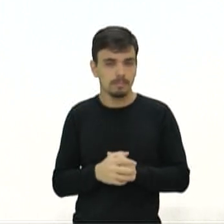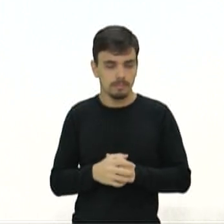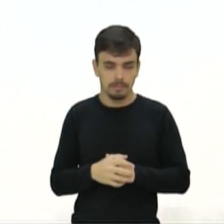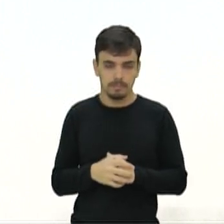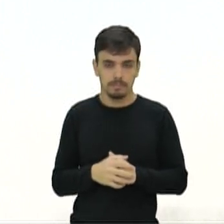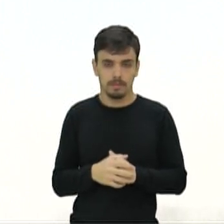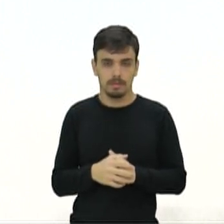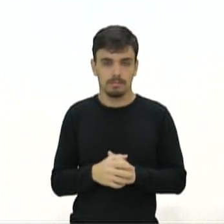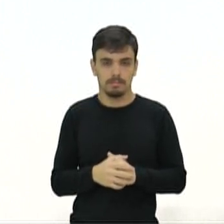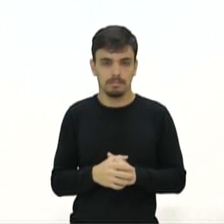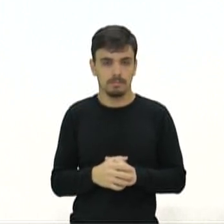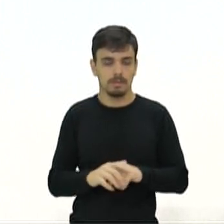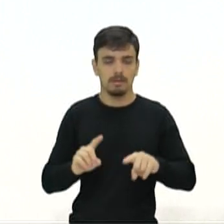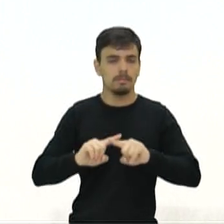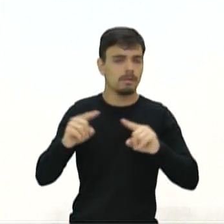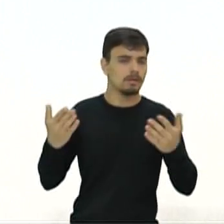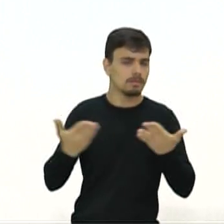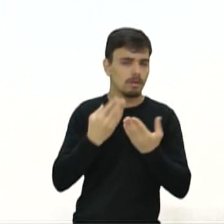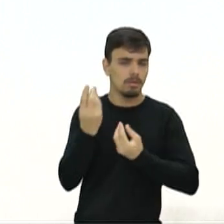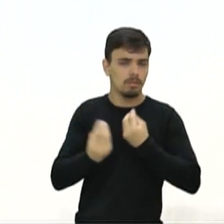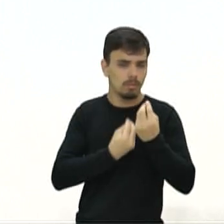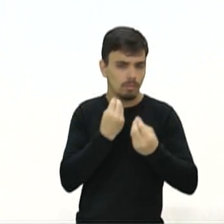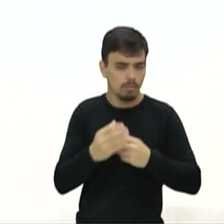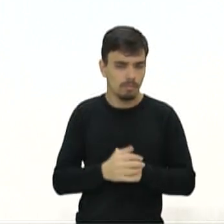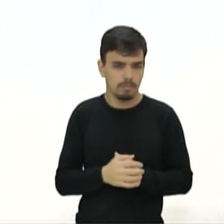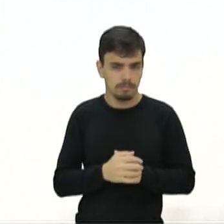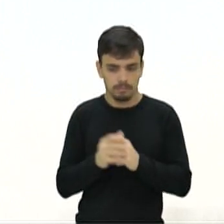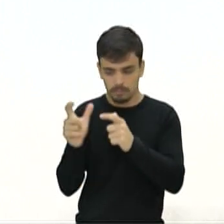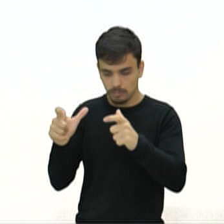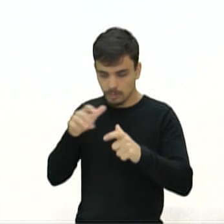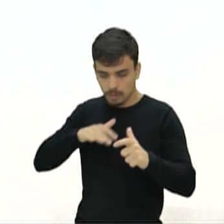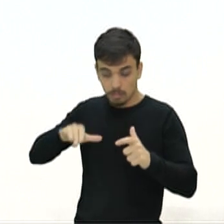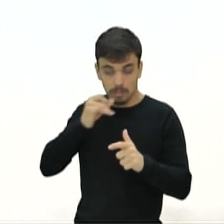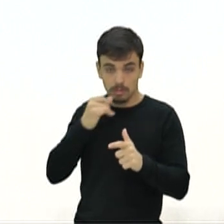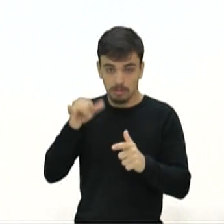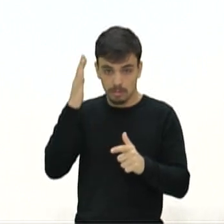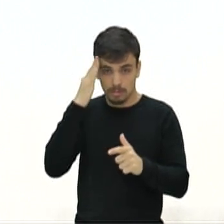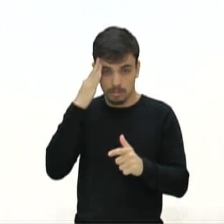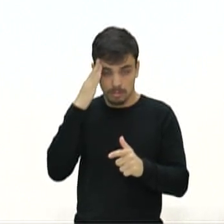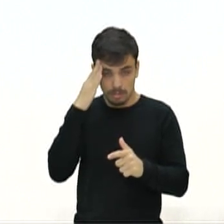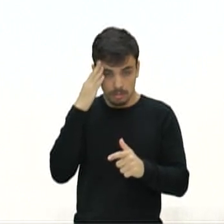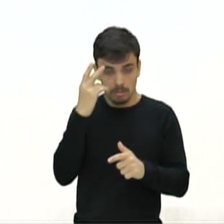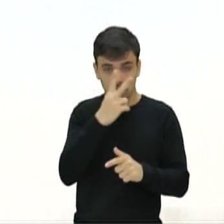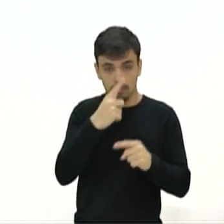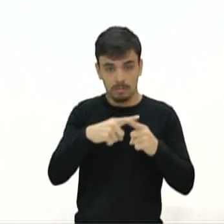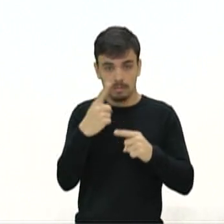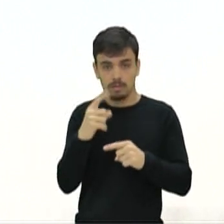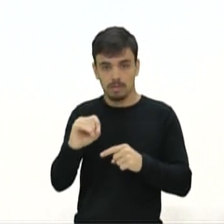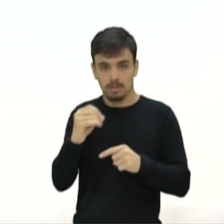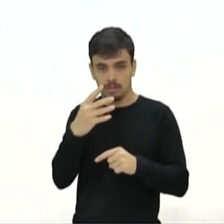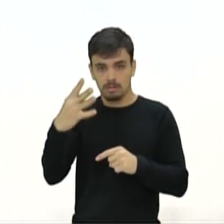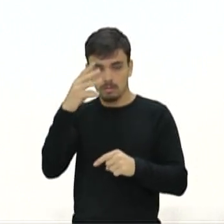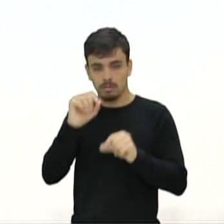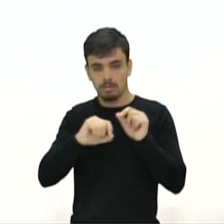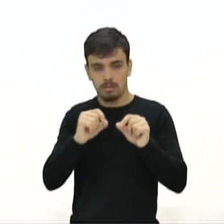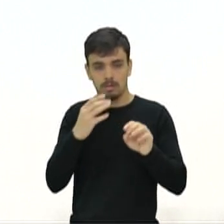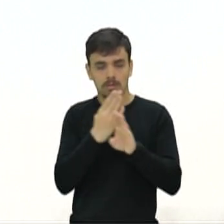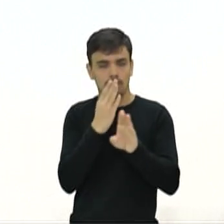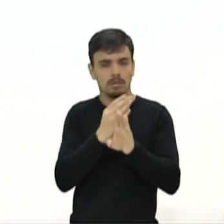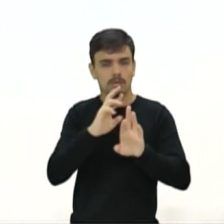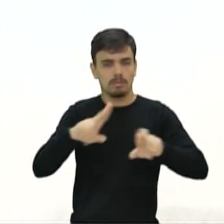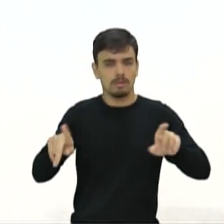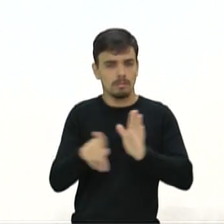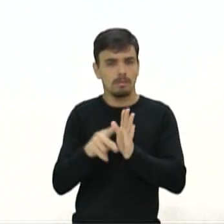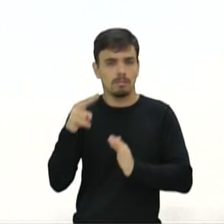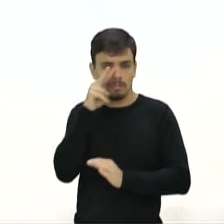distância. Mas agora veja só. O campo elétrico eu sei, vale 2 vezes 10 na quarta. Eu tenho que achar a diferença de